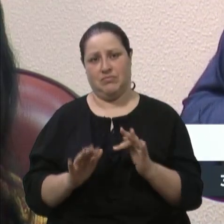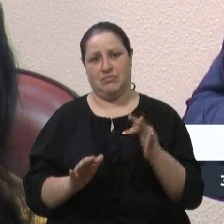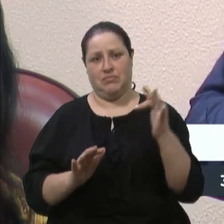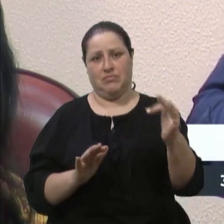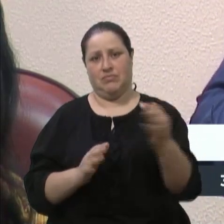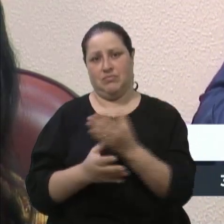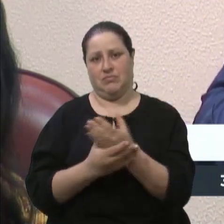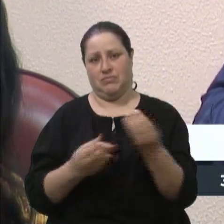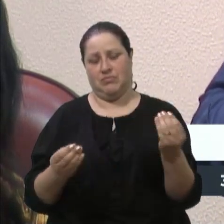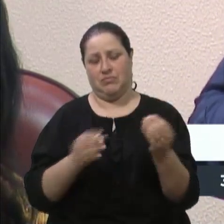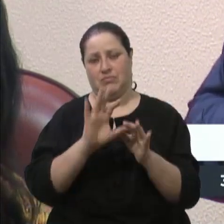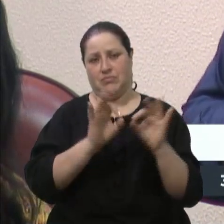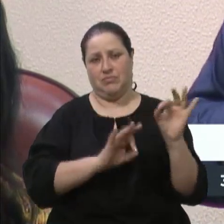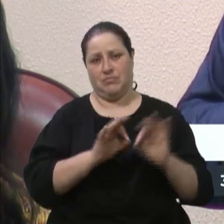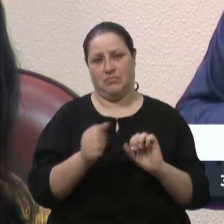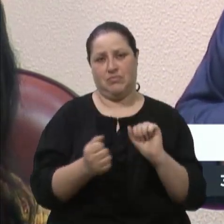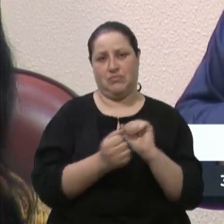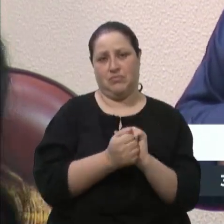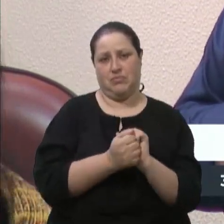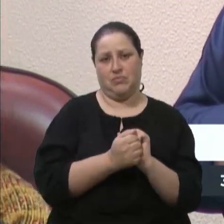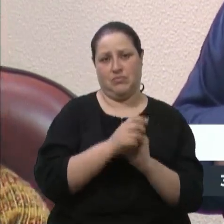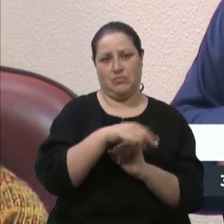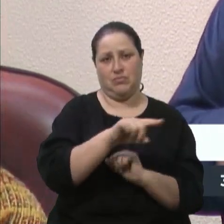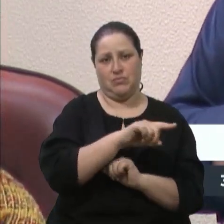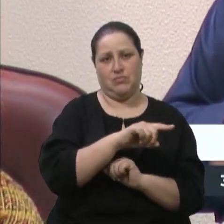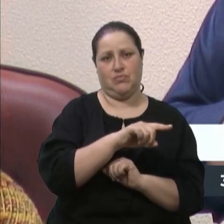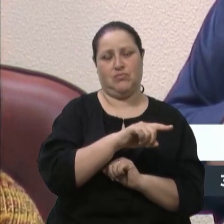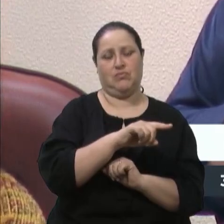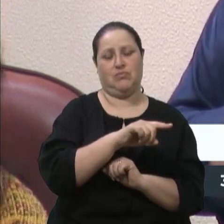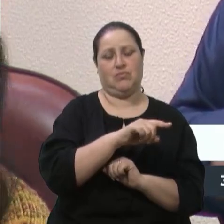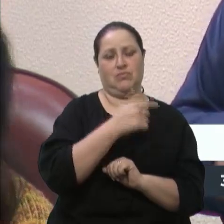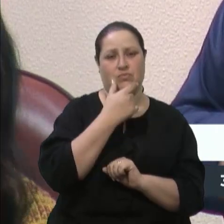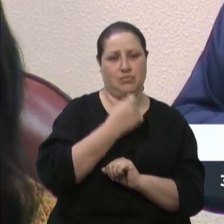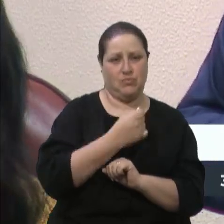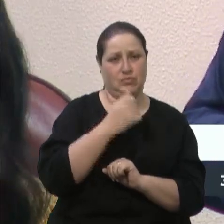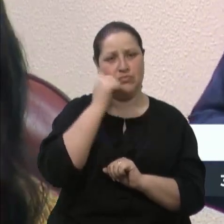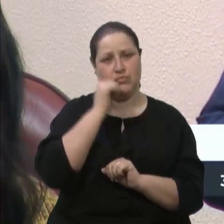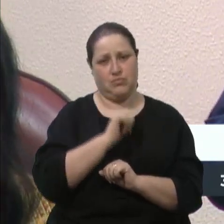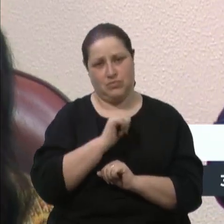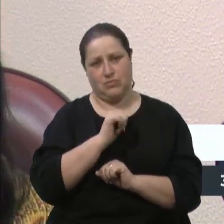certeza absoluta que junto com vocês, guerreira, as nossas